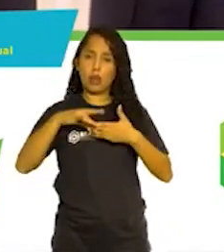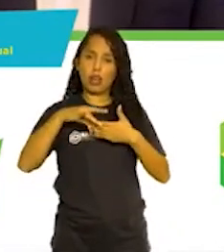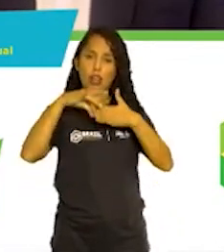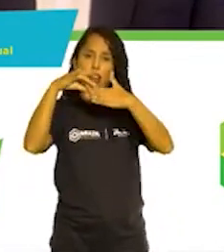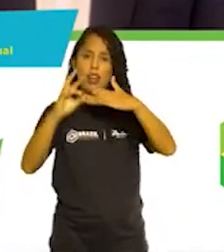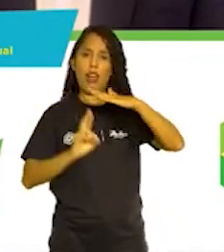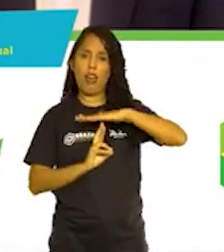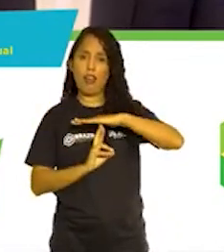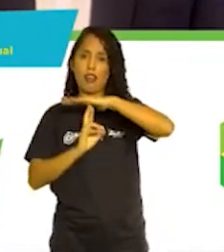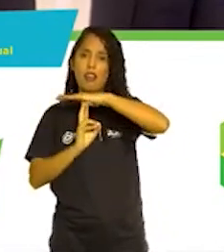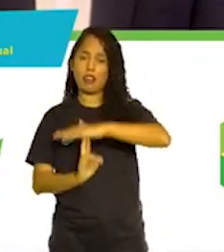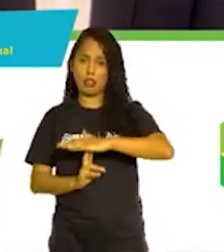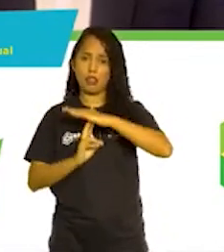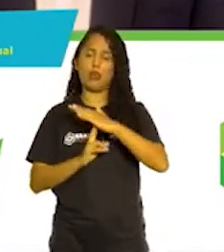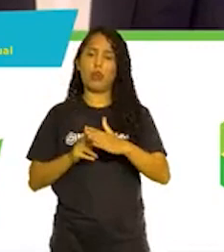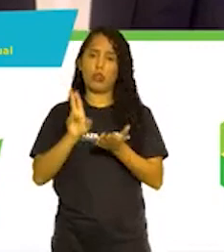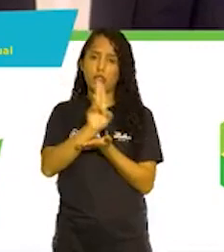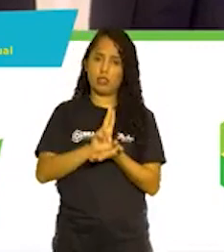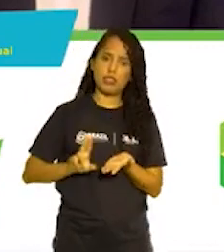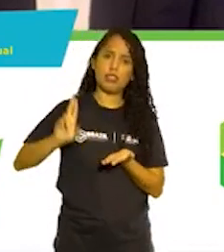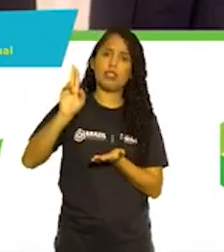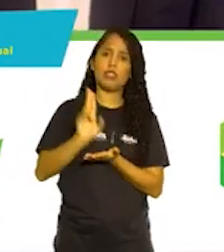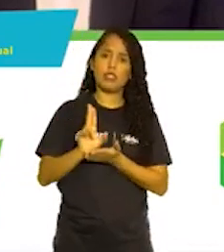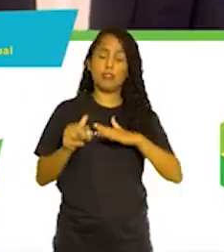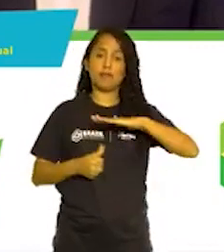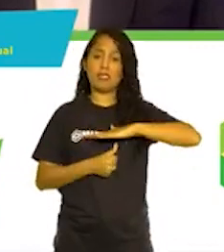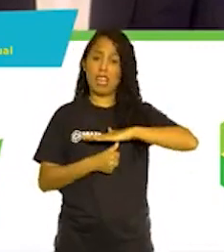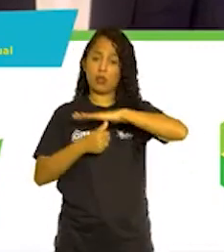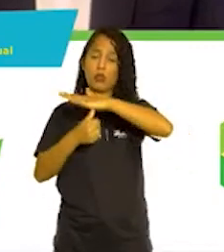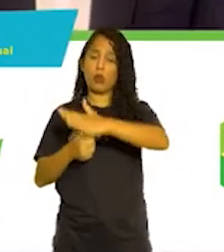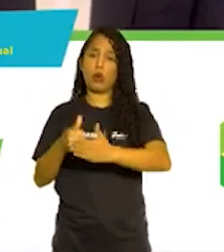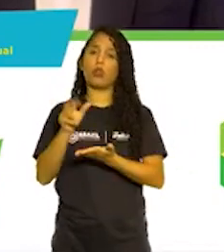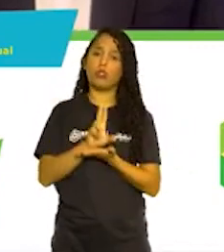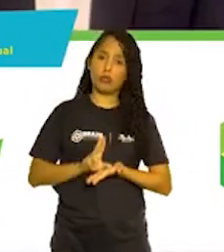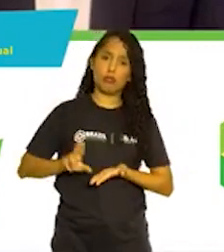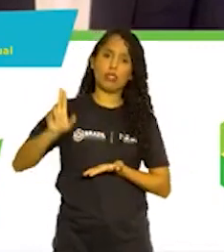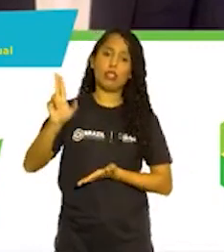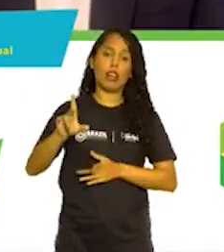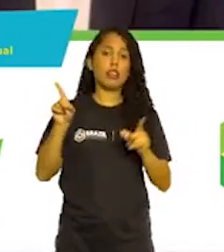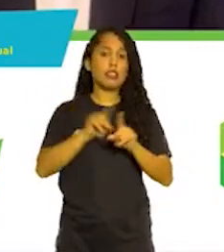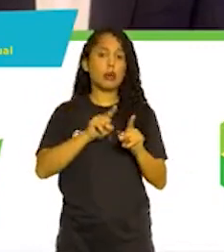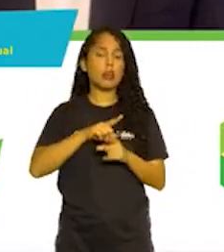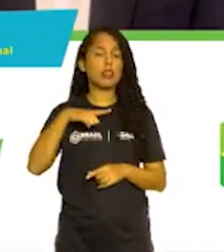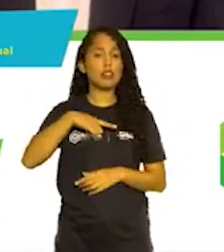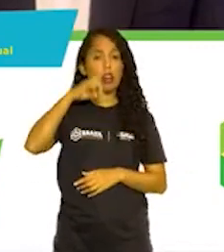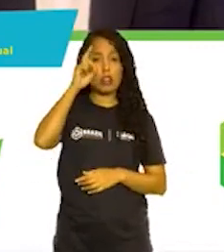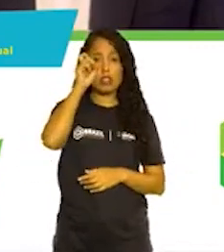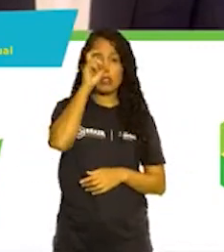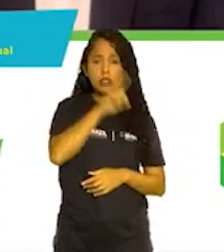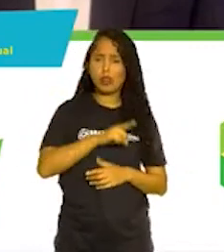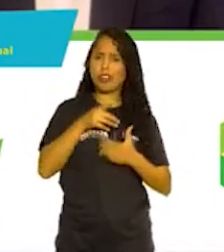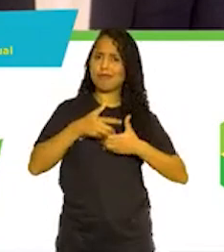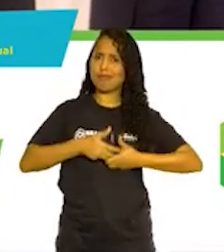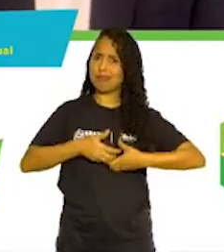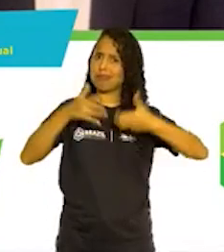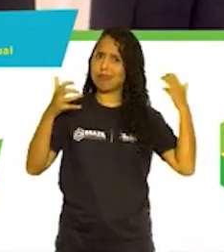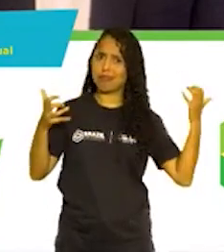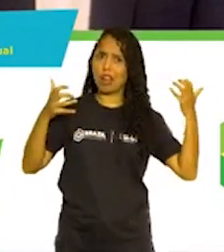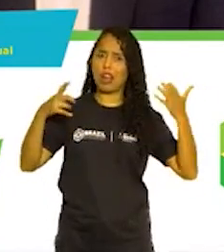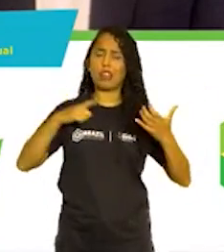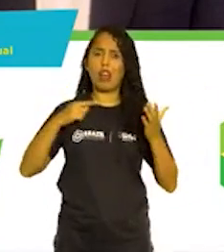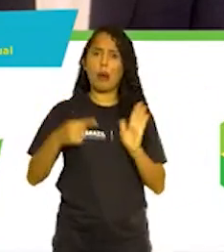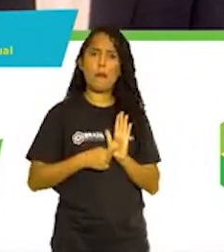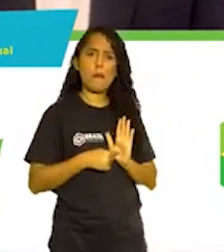uma dificuldade muito grande de apresentar, impor, em alguma medida,